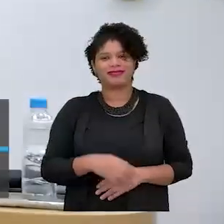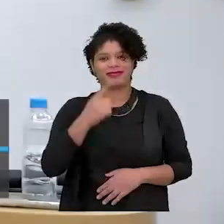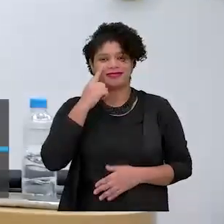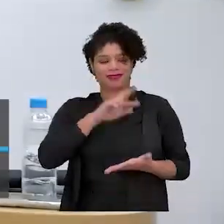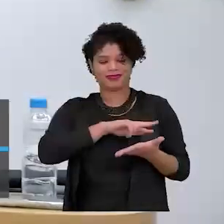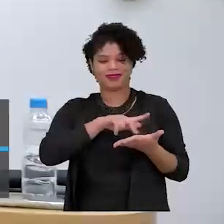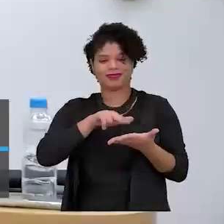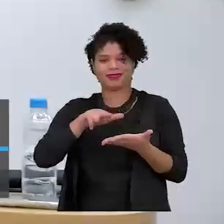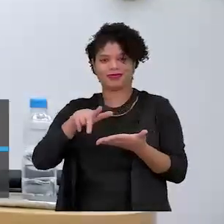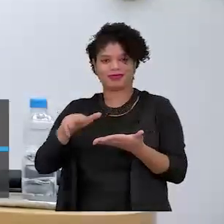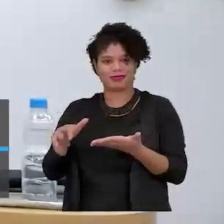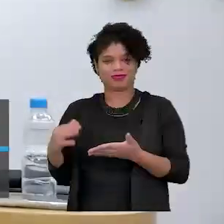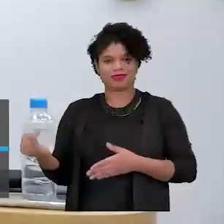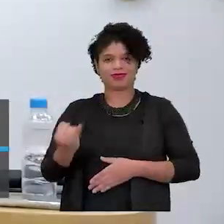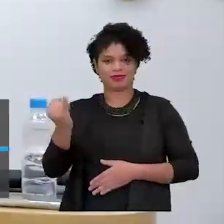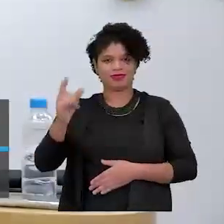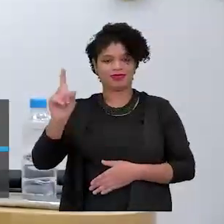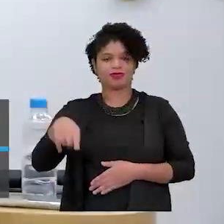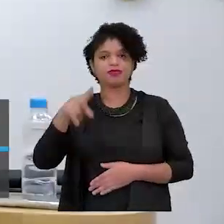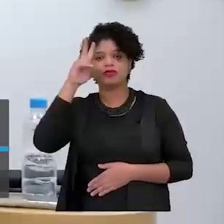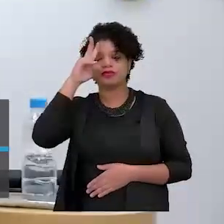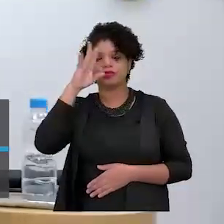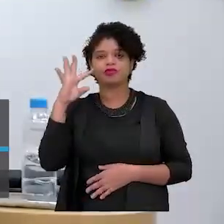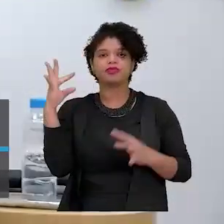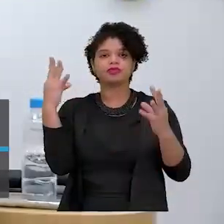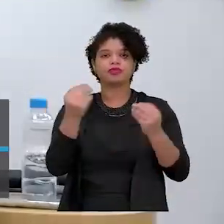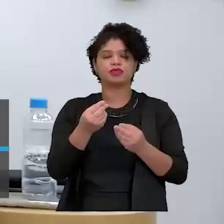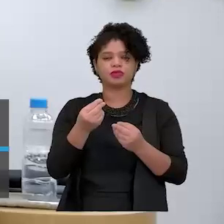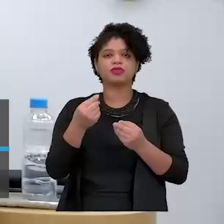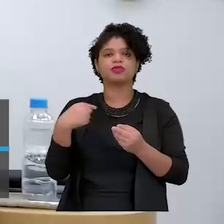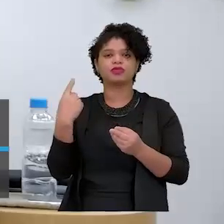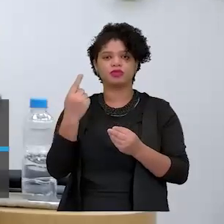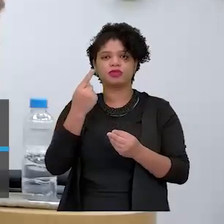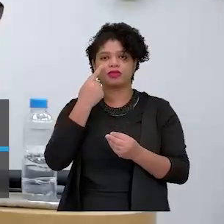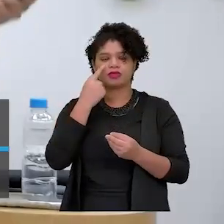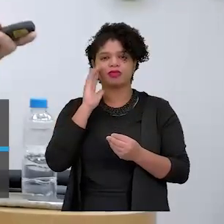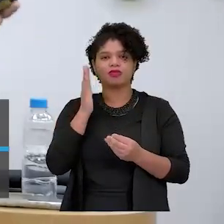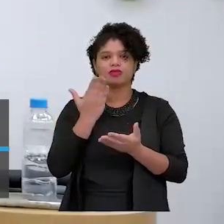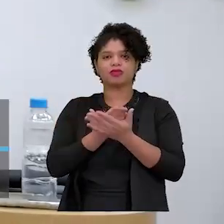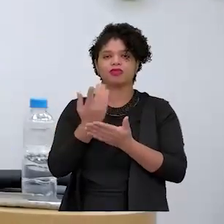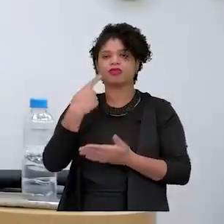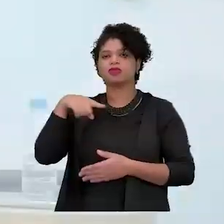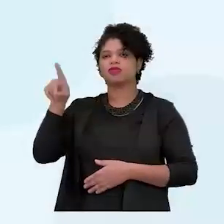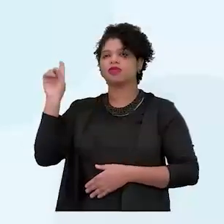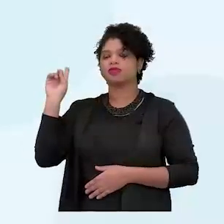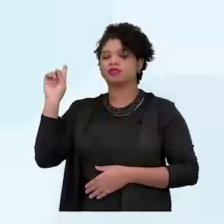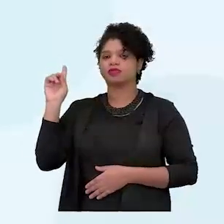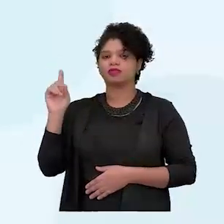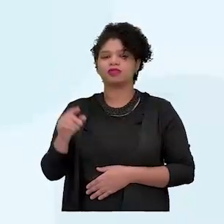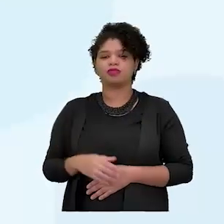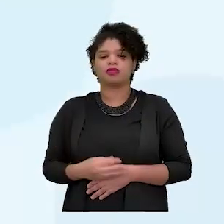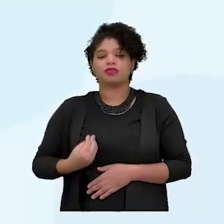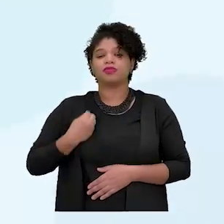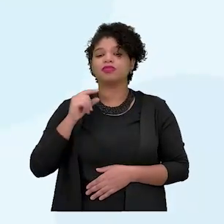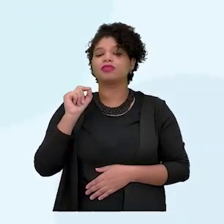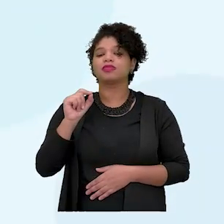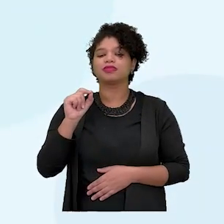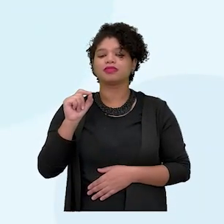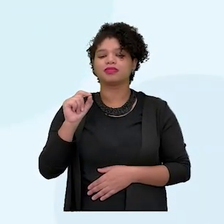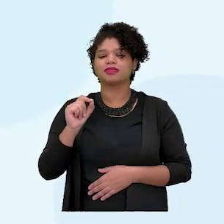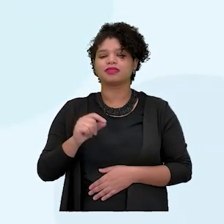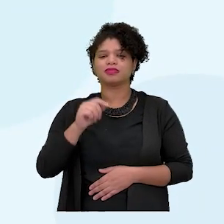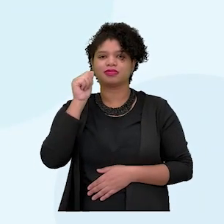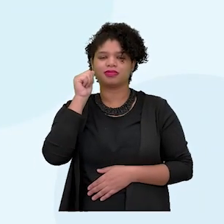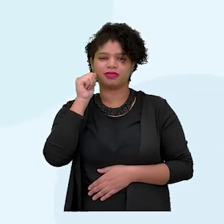vamos começar aqui só relembrando o que nós vimos na aula anterior. Na aula anterior, nós tivemos a presença de quem? Da